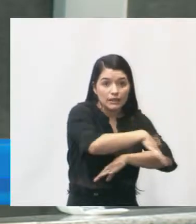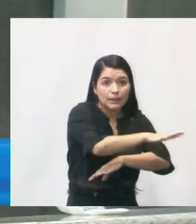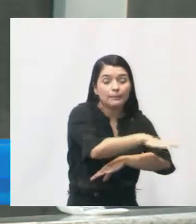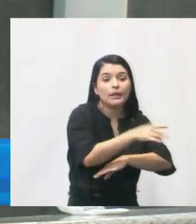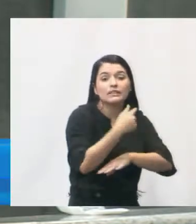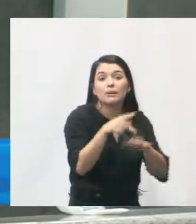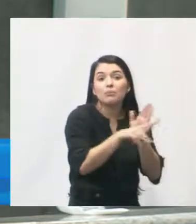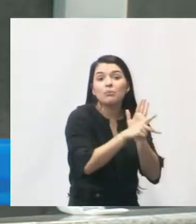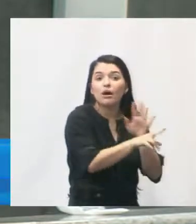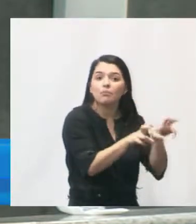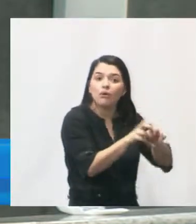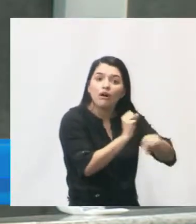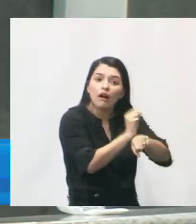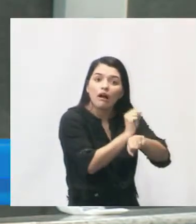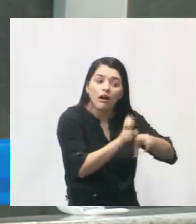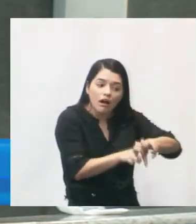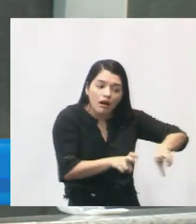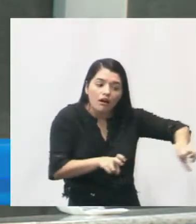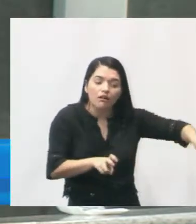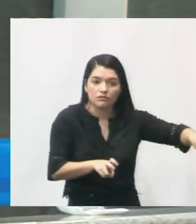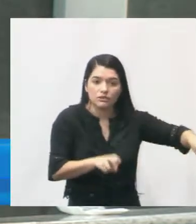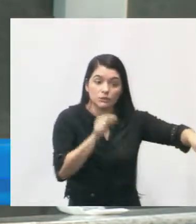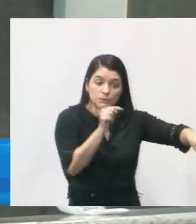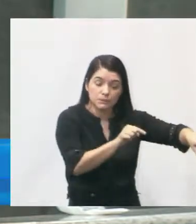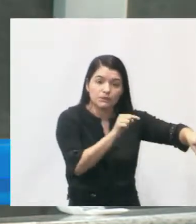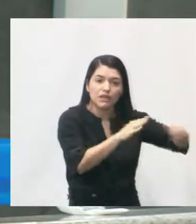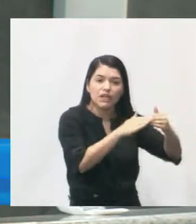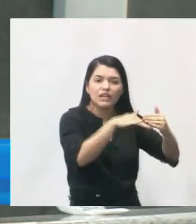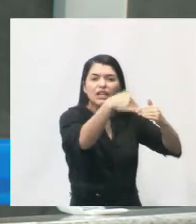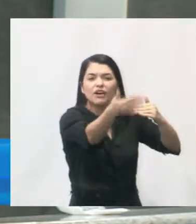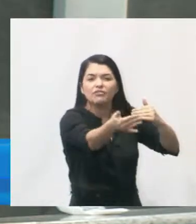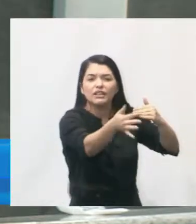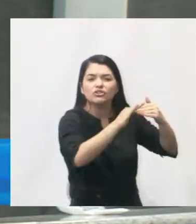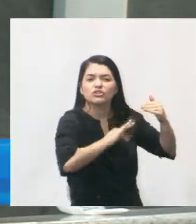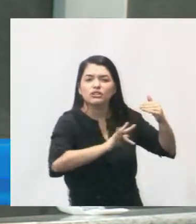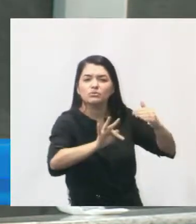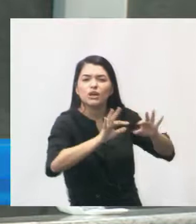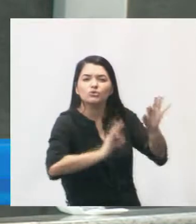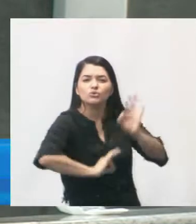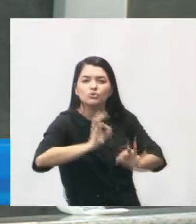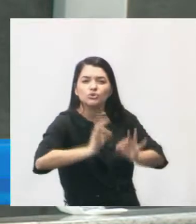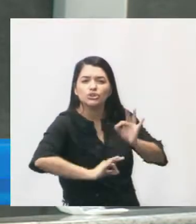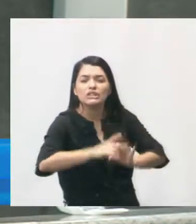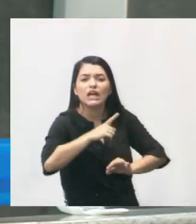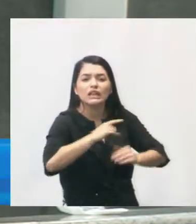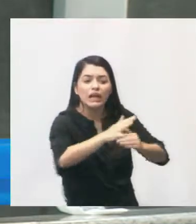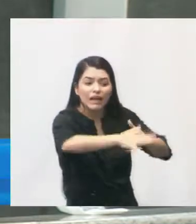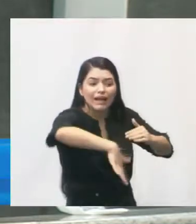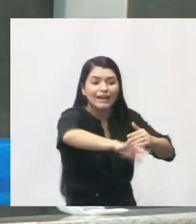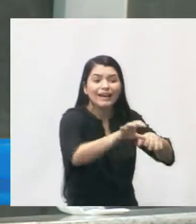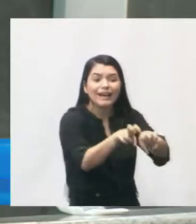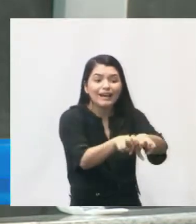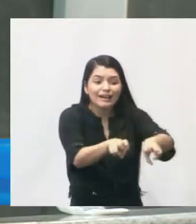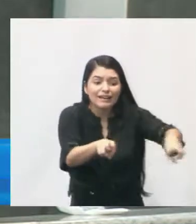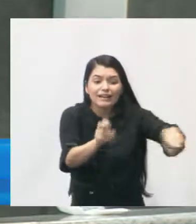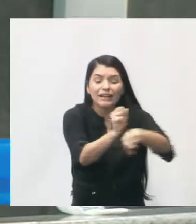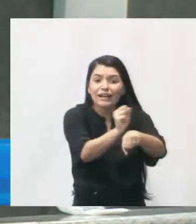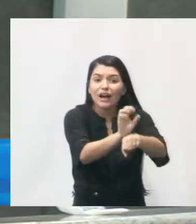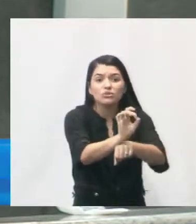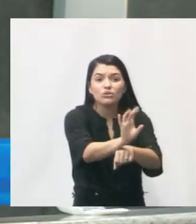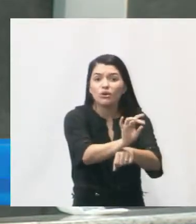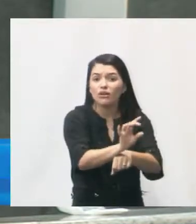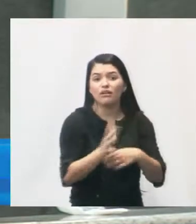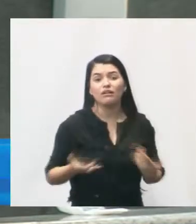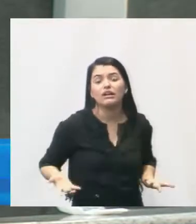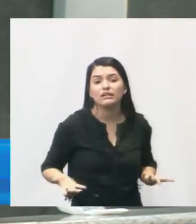carros. Naquela praça em frente ao Tribunal de Justiça, toda ela é ocupada por carros. E